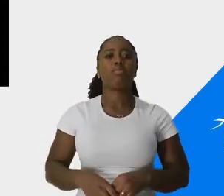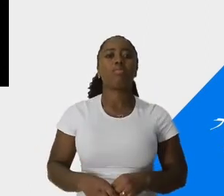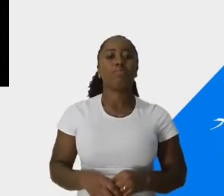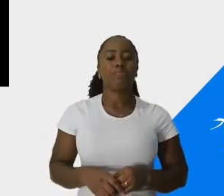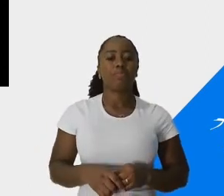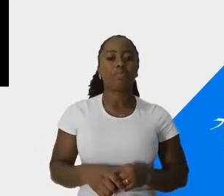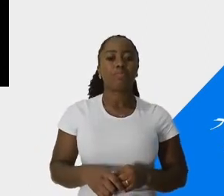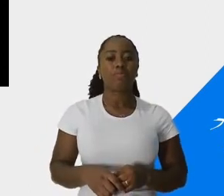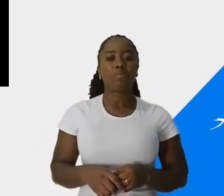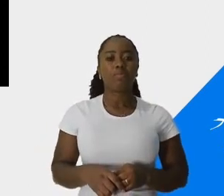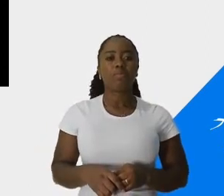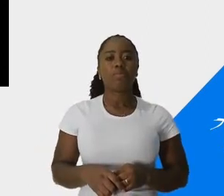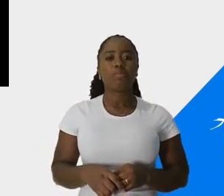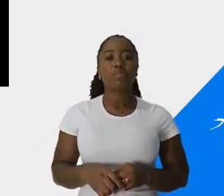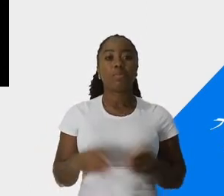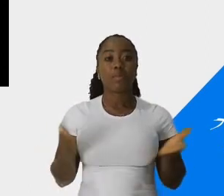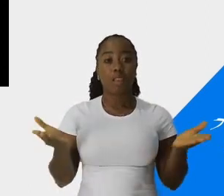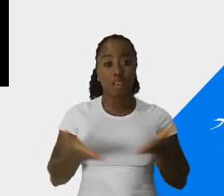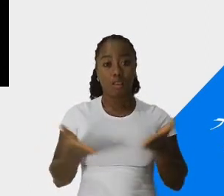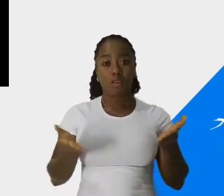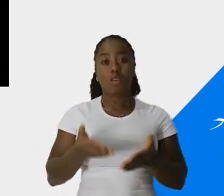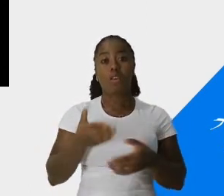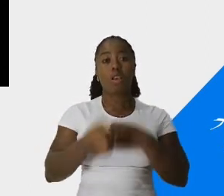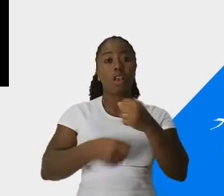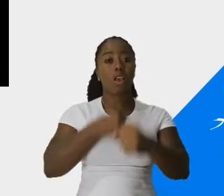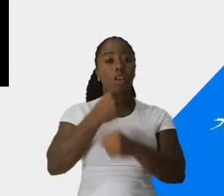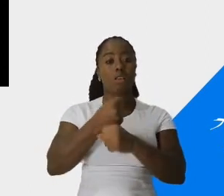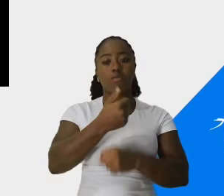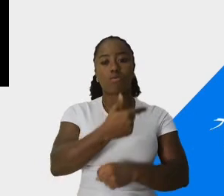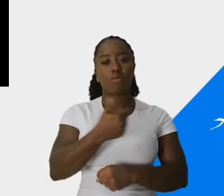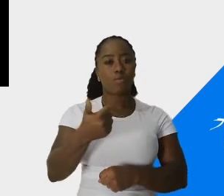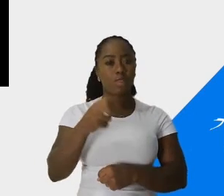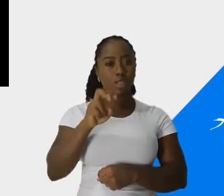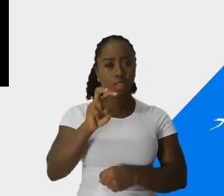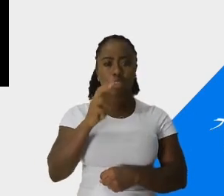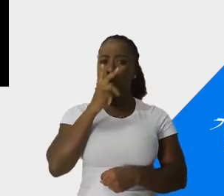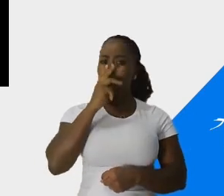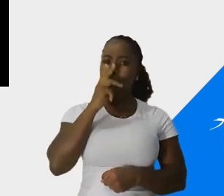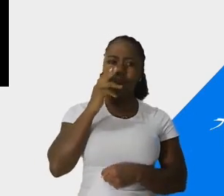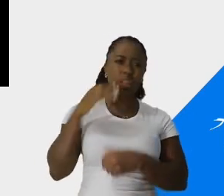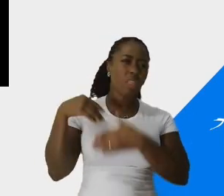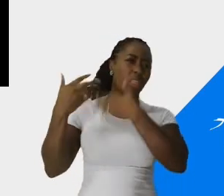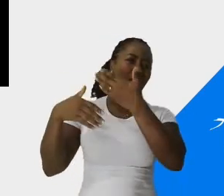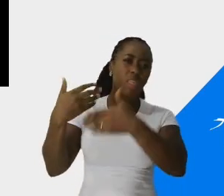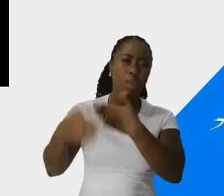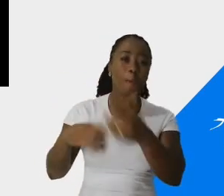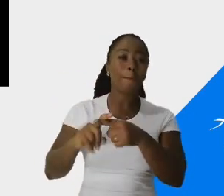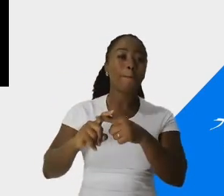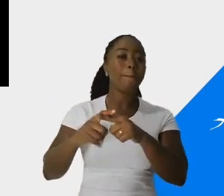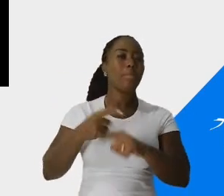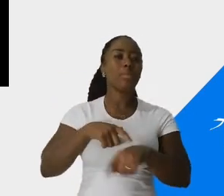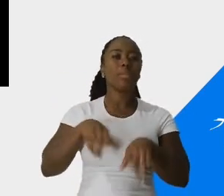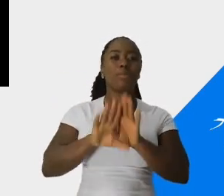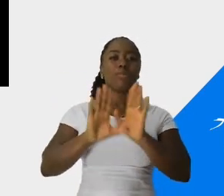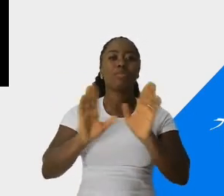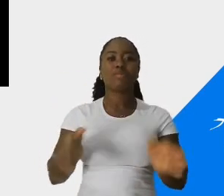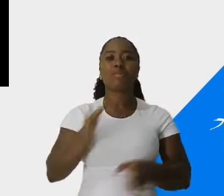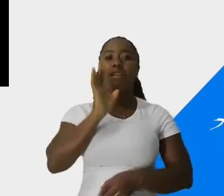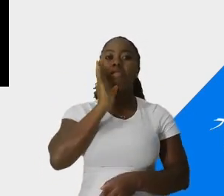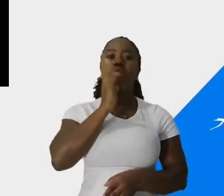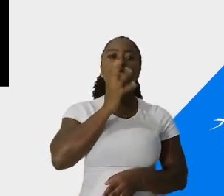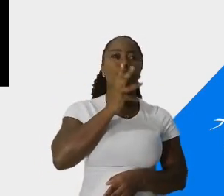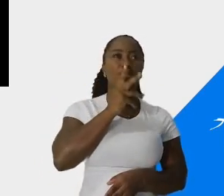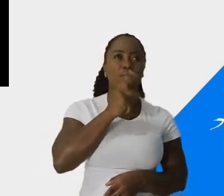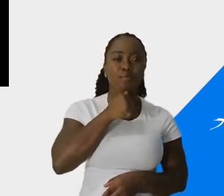Agora, em 2015, parece que é muito tempo, mas na realidade demorou, a Organização Mundial da Saúde,